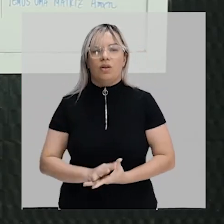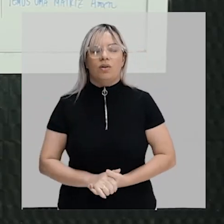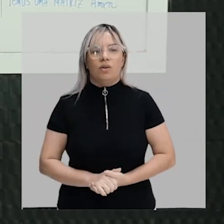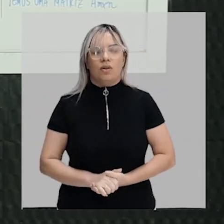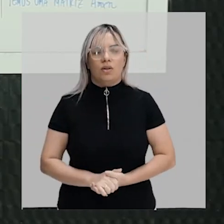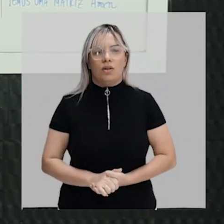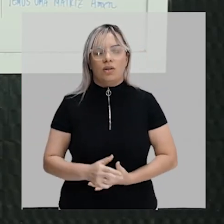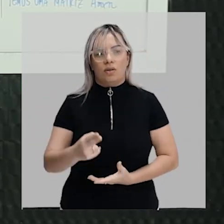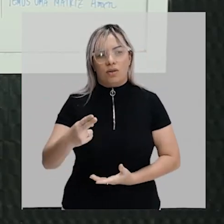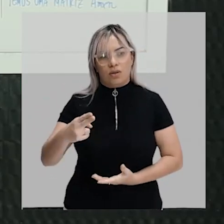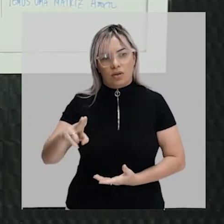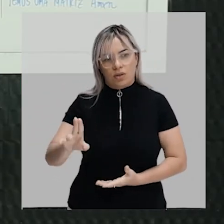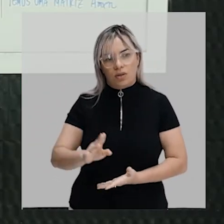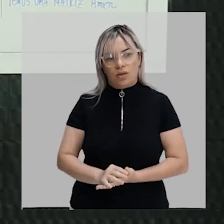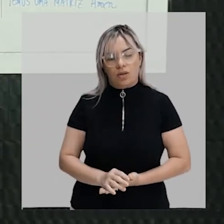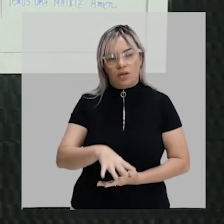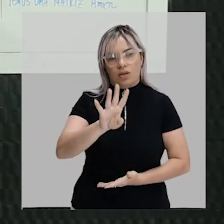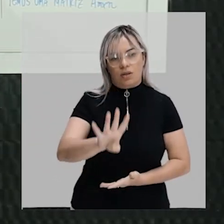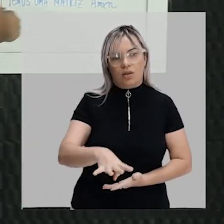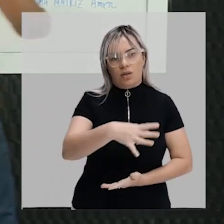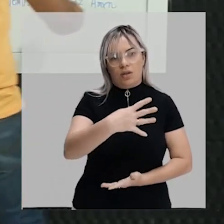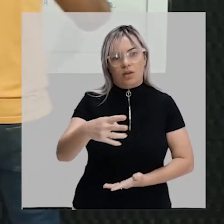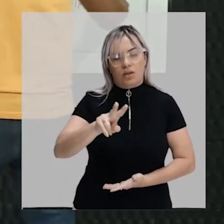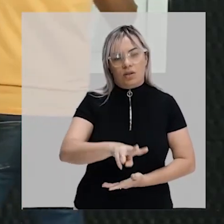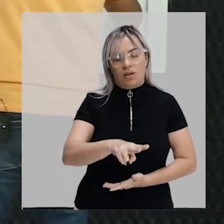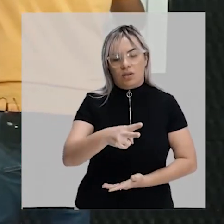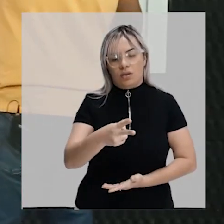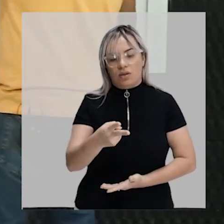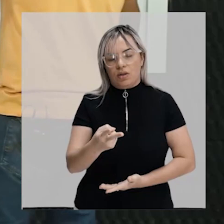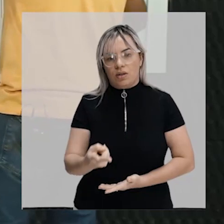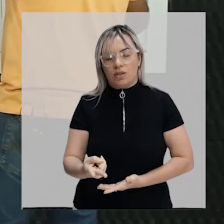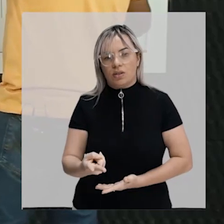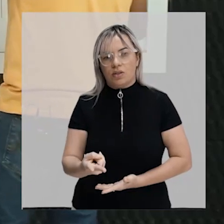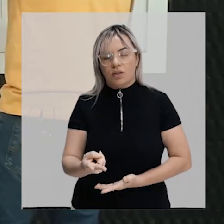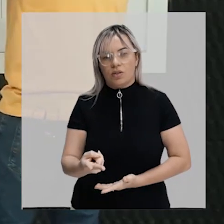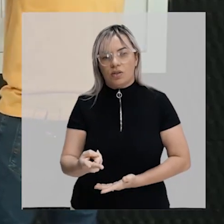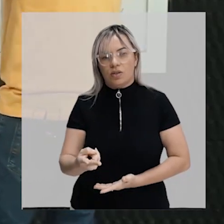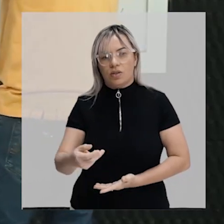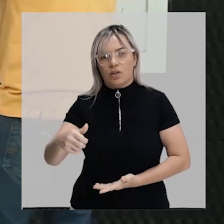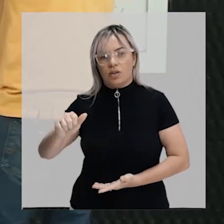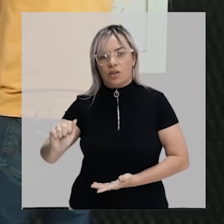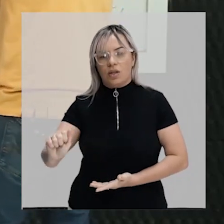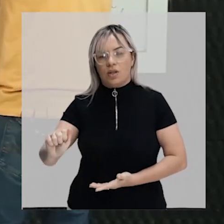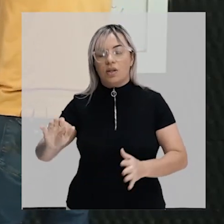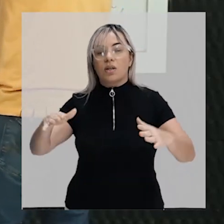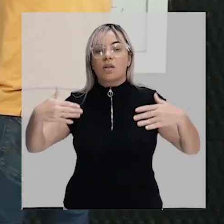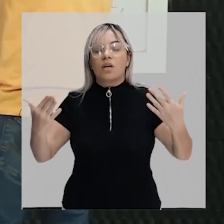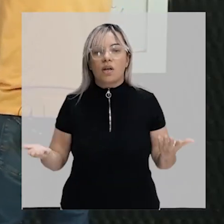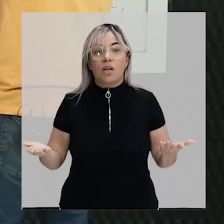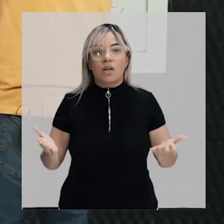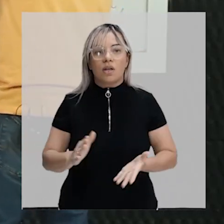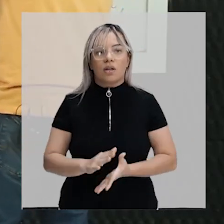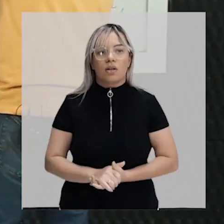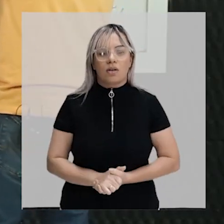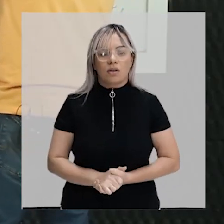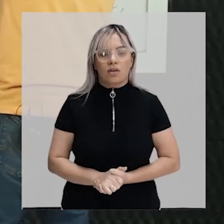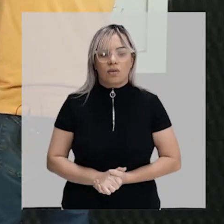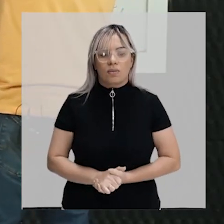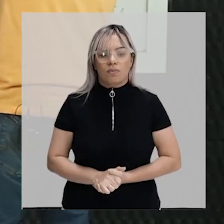nós chamamos de transporte de ar Quem vai ser a transposta da matriz a